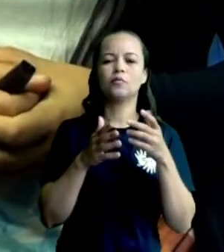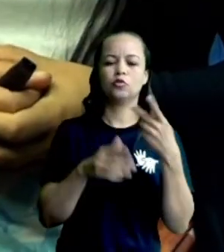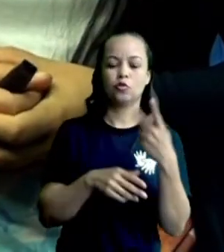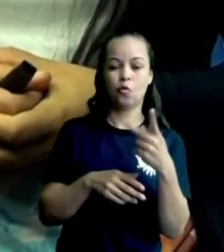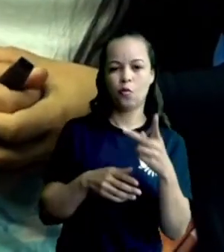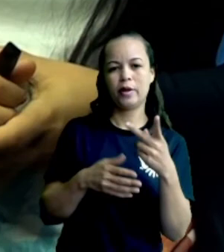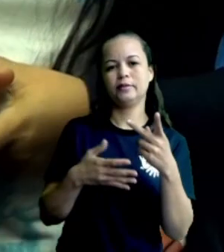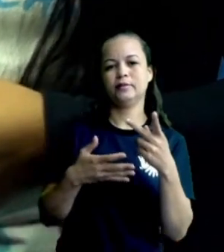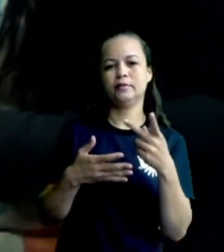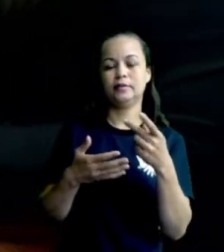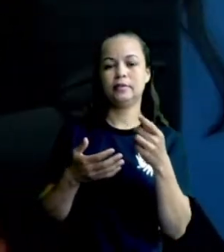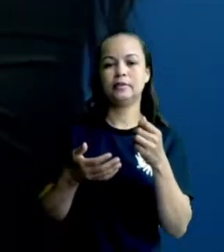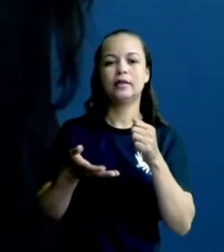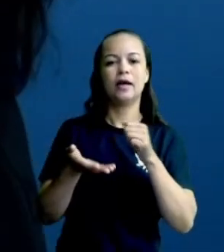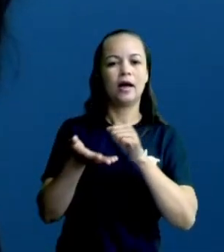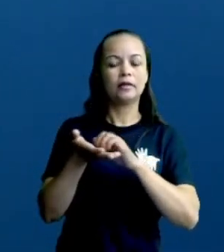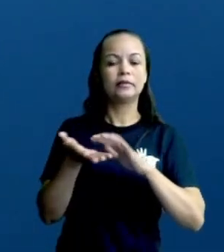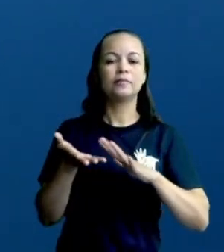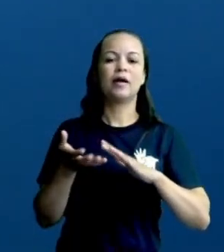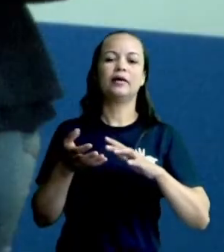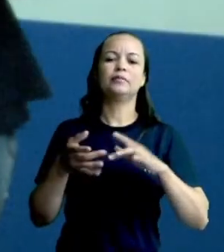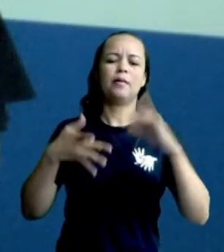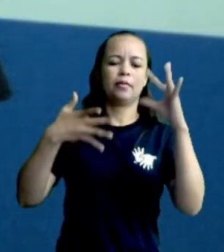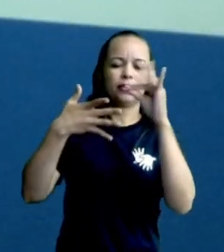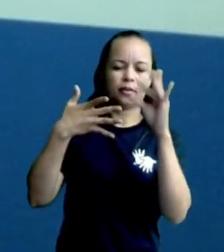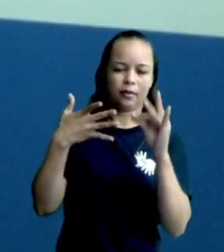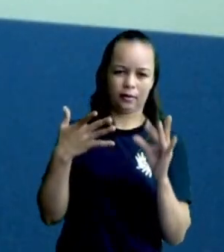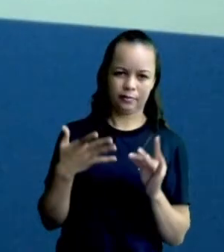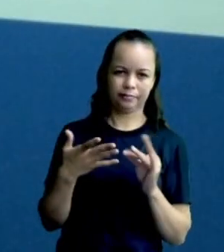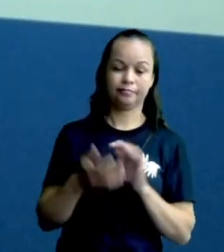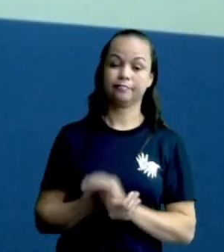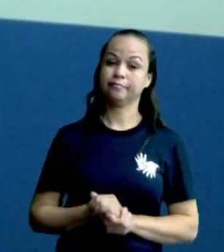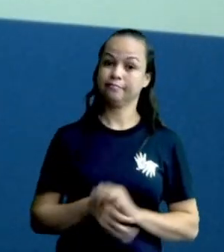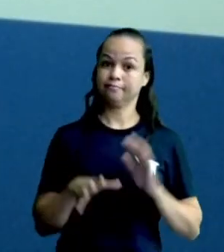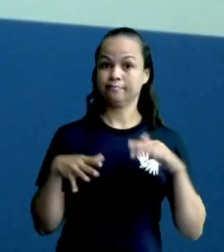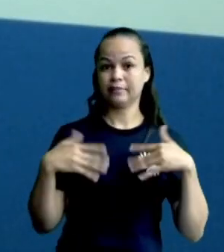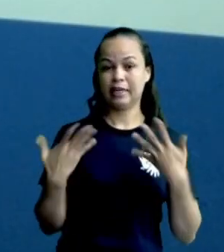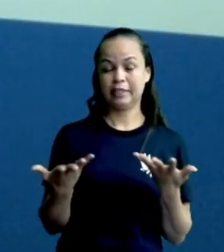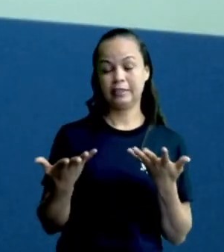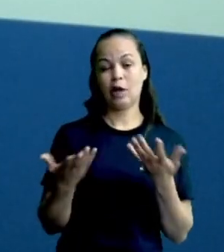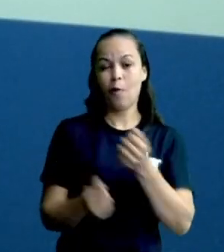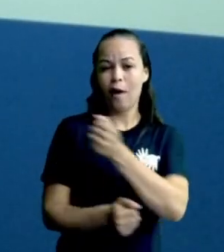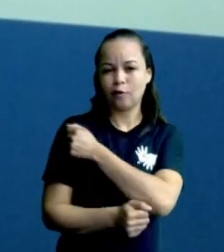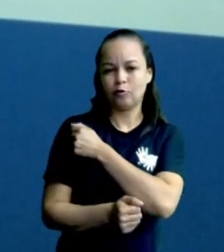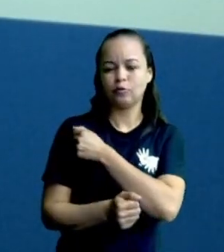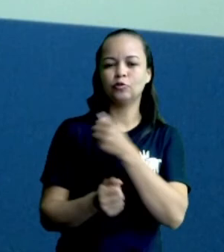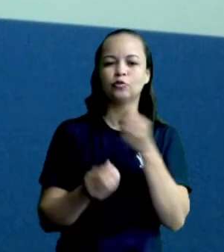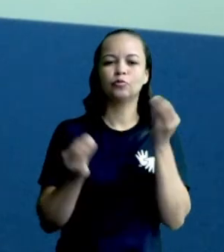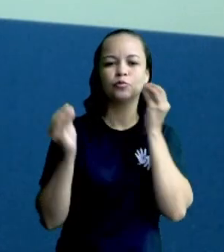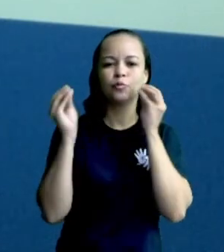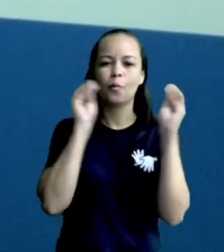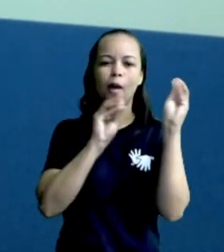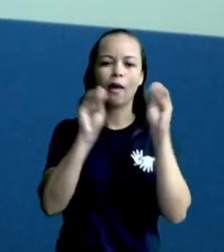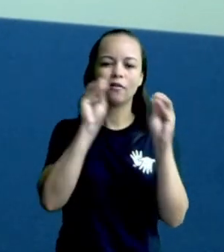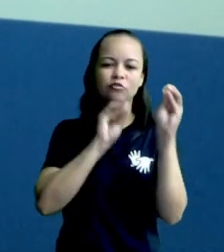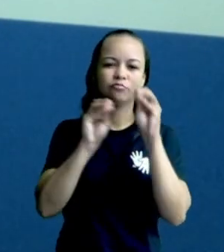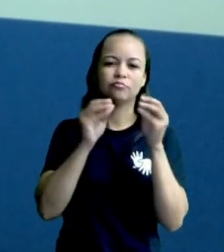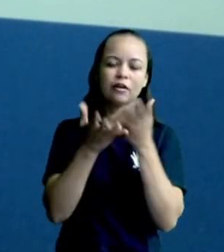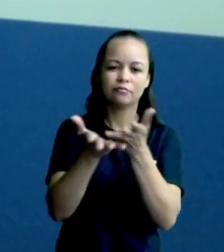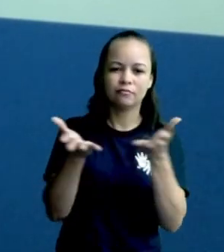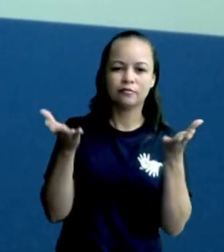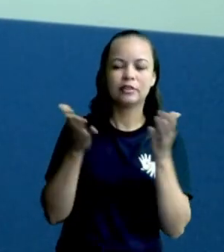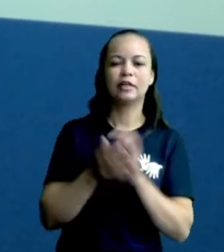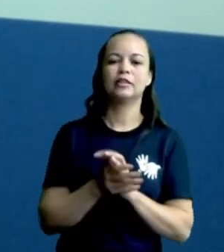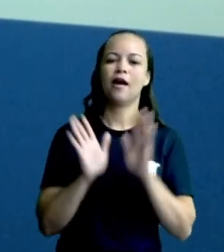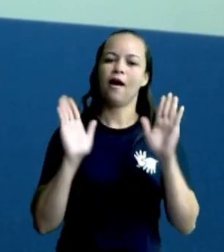mais detalhado, tá certo? Então, meninos, um beijo para vocês, tá